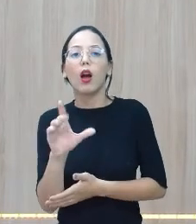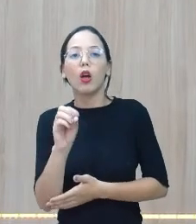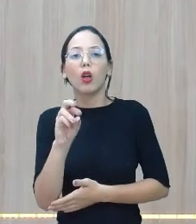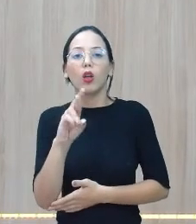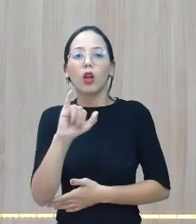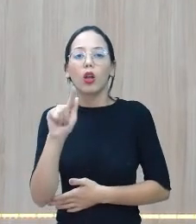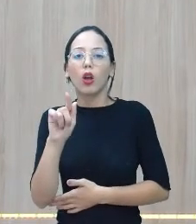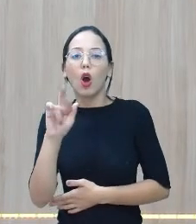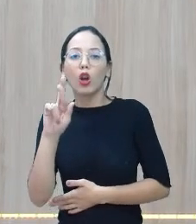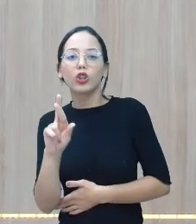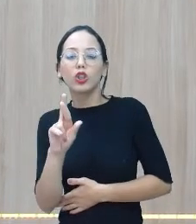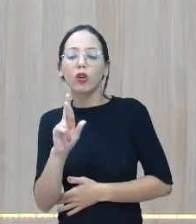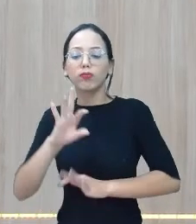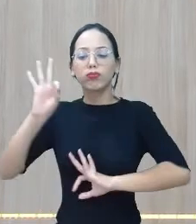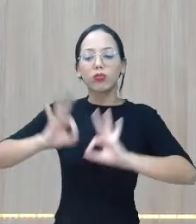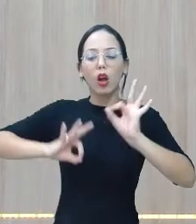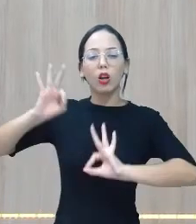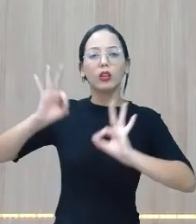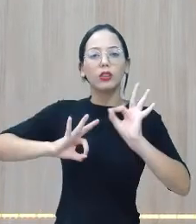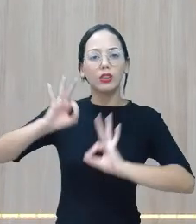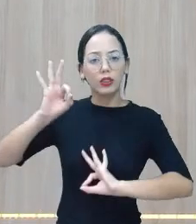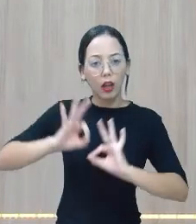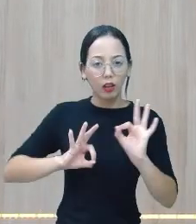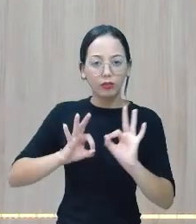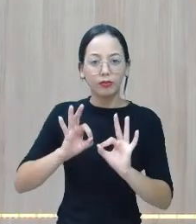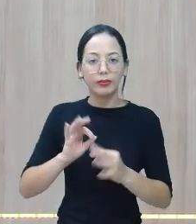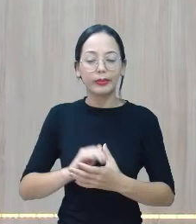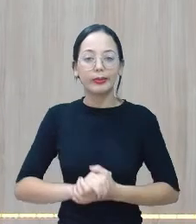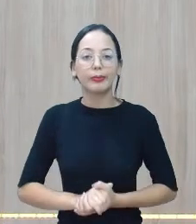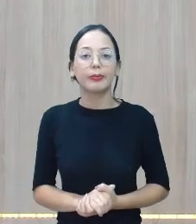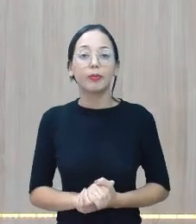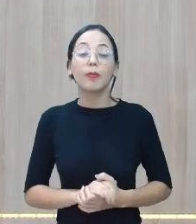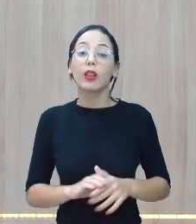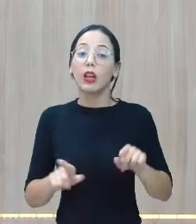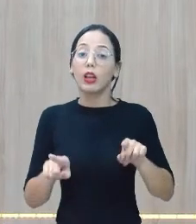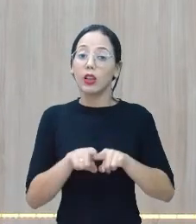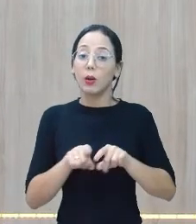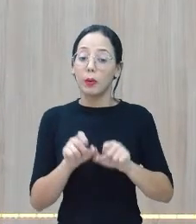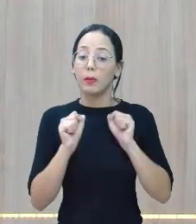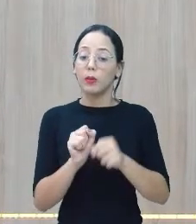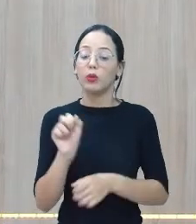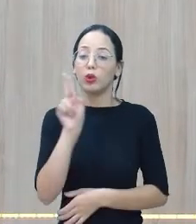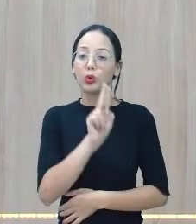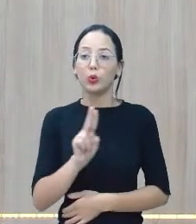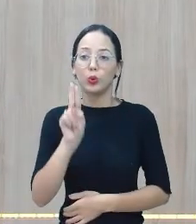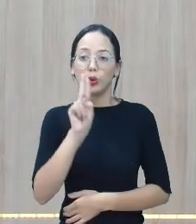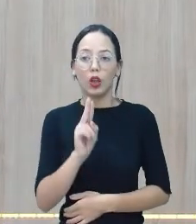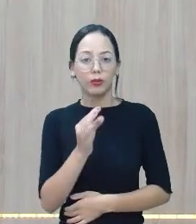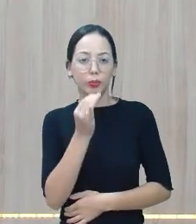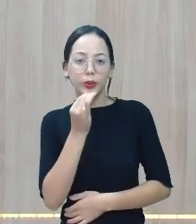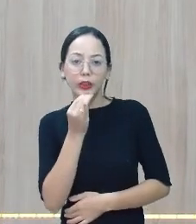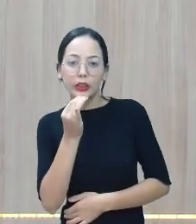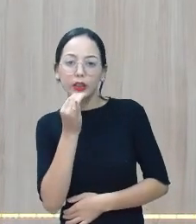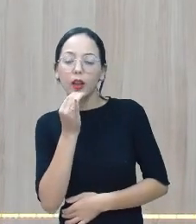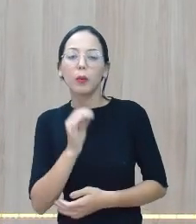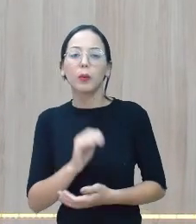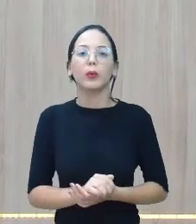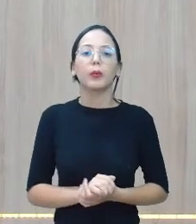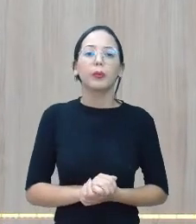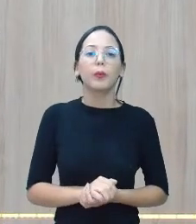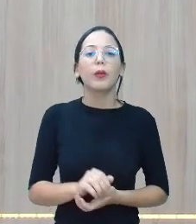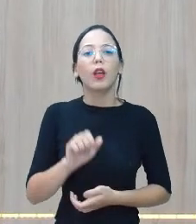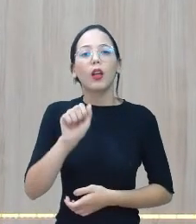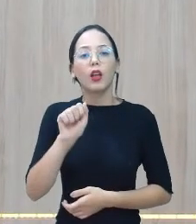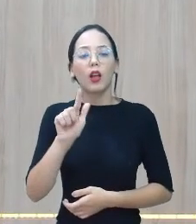Retificar, corrigir, corrigir. E aí podemos usar, não é? Por exemplo, além disso, não